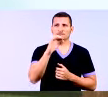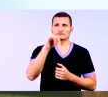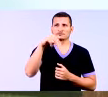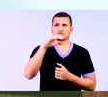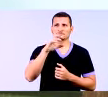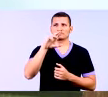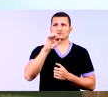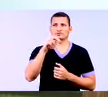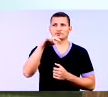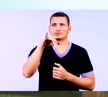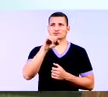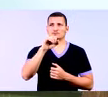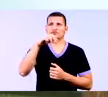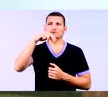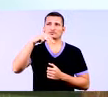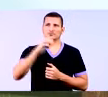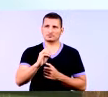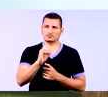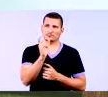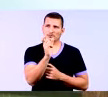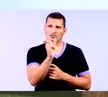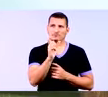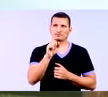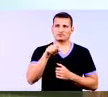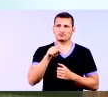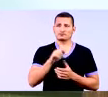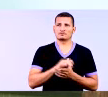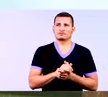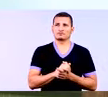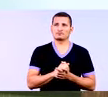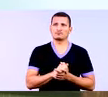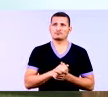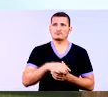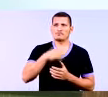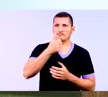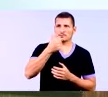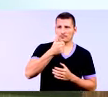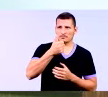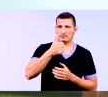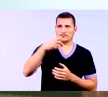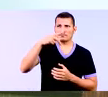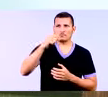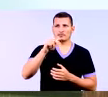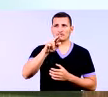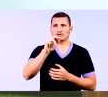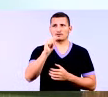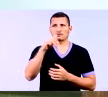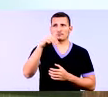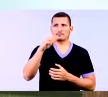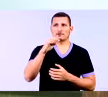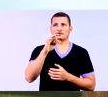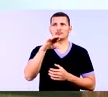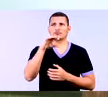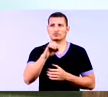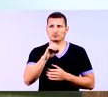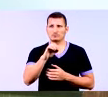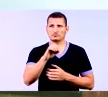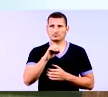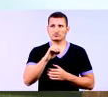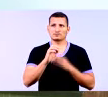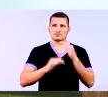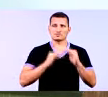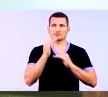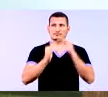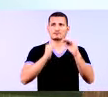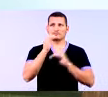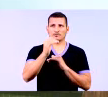quando remete a essa palavra, ela vai falar do nosso primeiro parâmetro de desempenho do processador. É o mais conhecido, é o mais comum, é